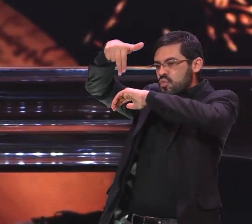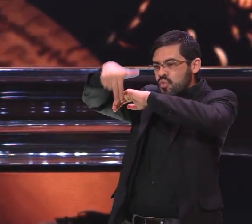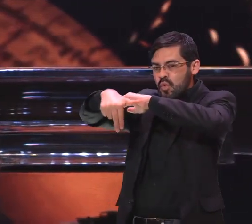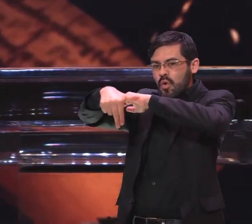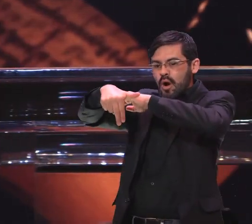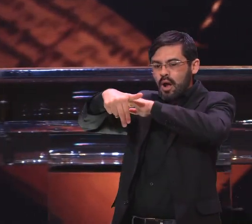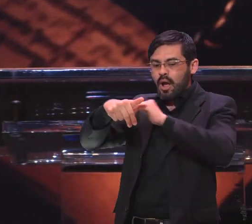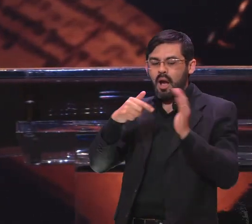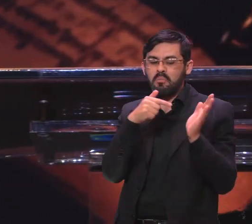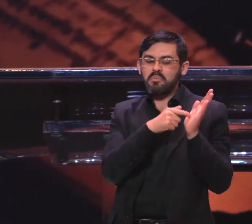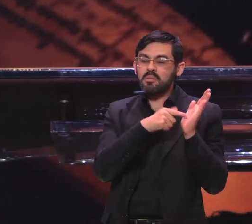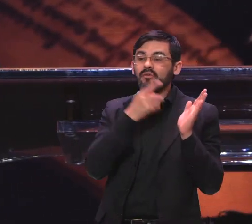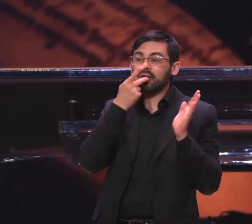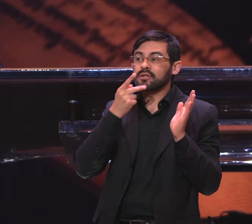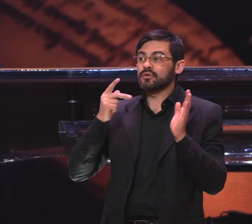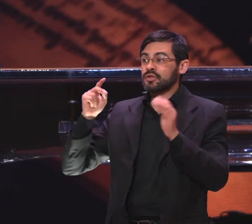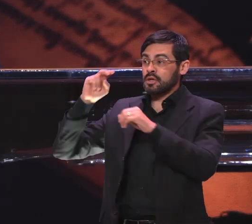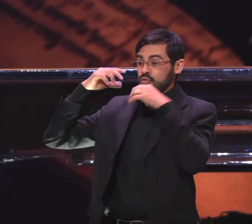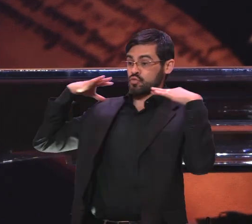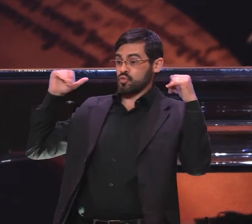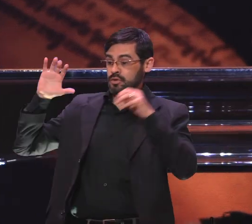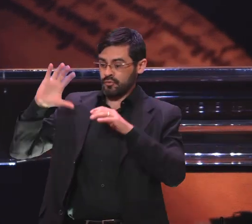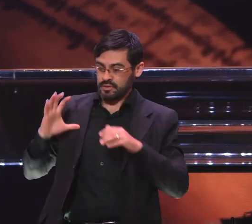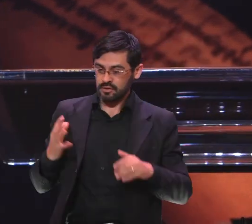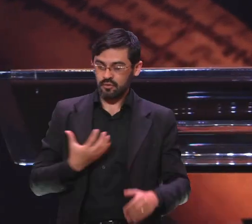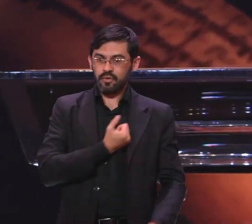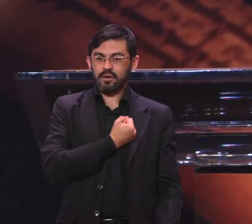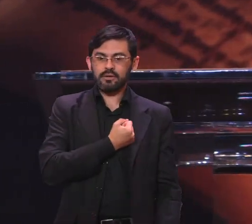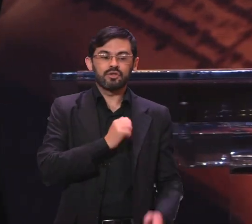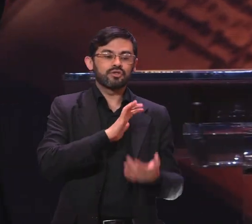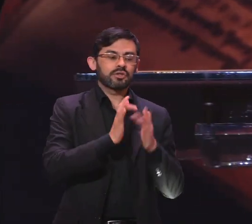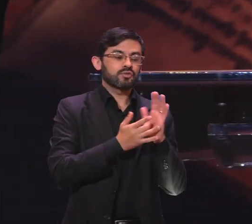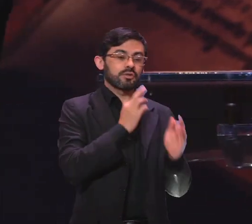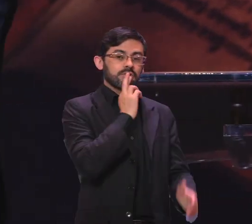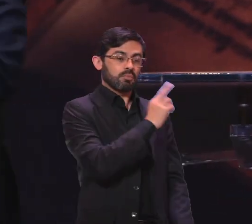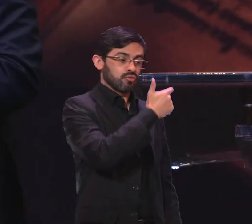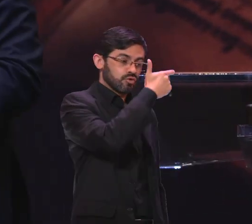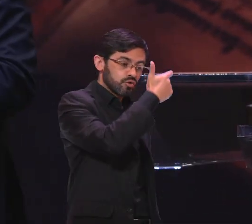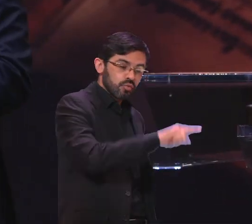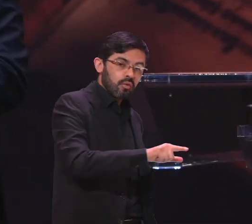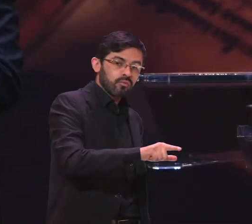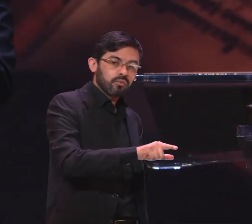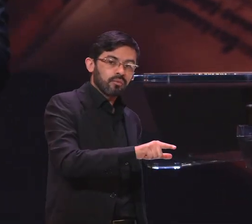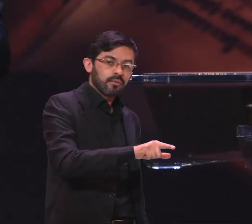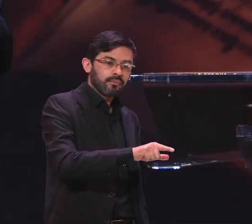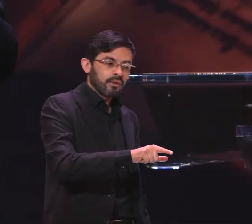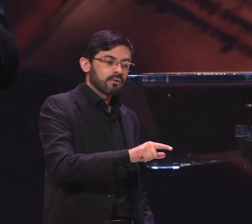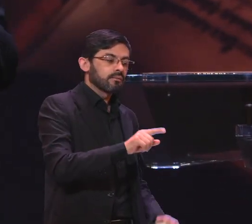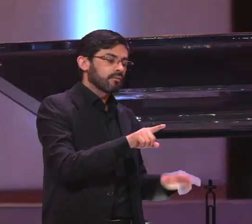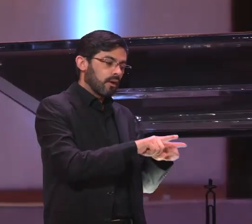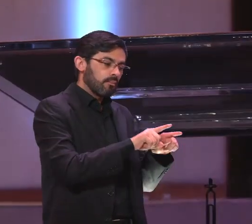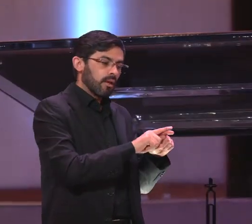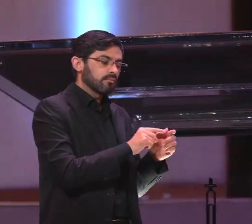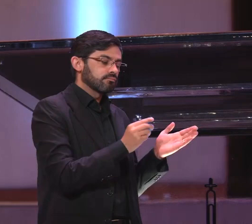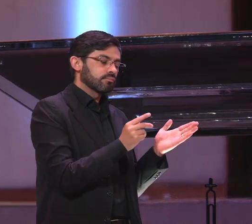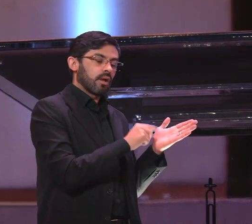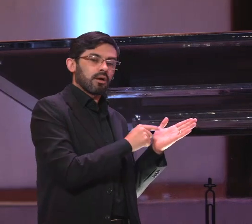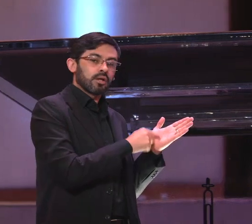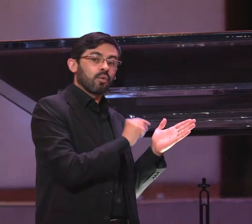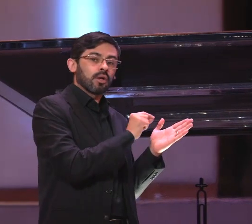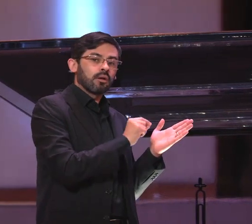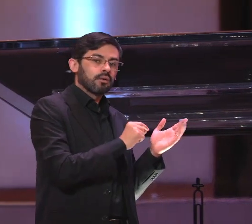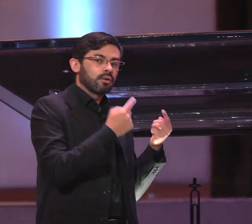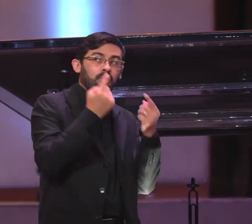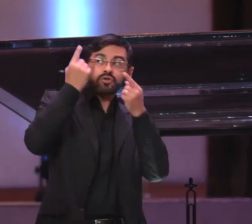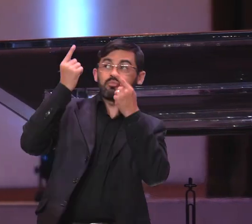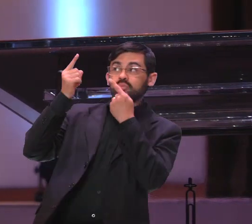te segurar. E aí Jesus responde de novo com o quê? Com a palavra. Também está escrito: não